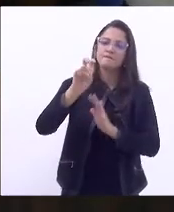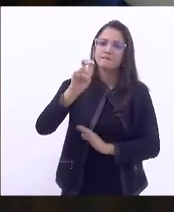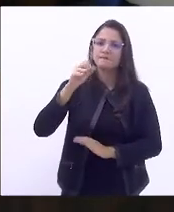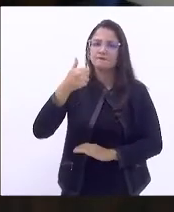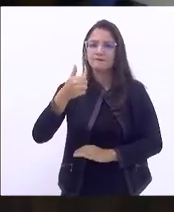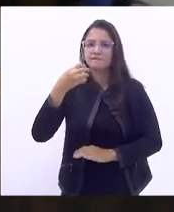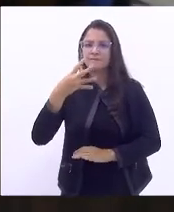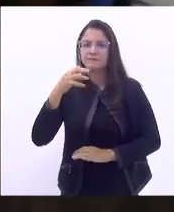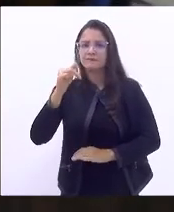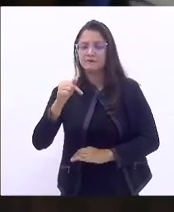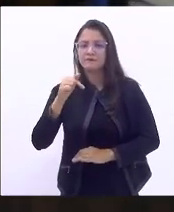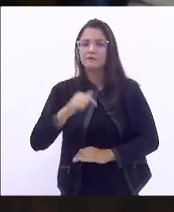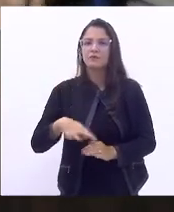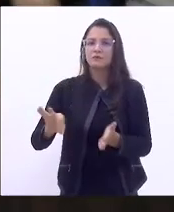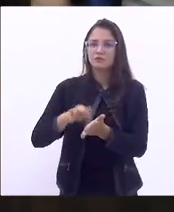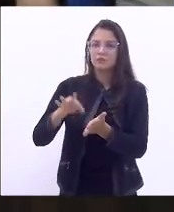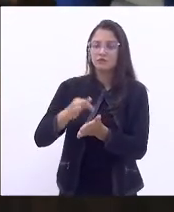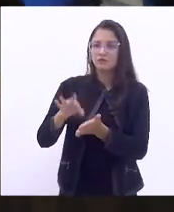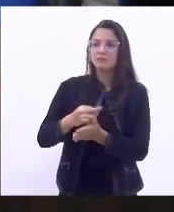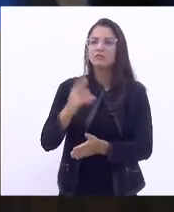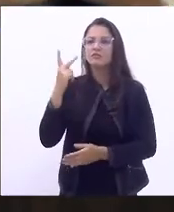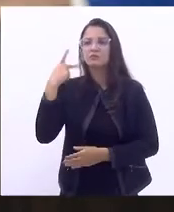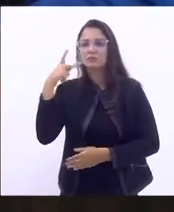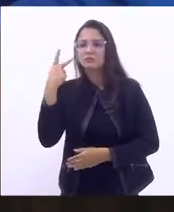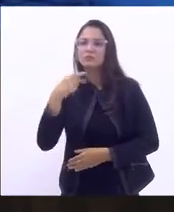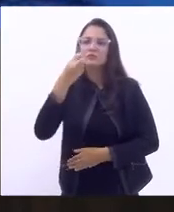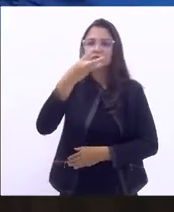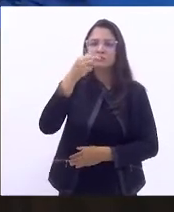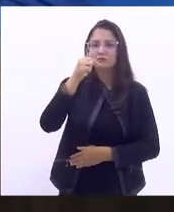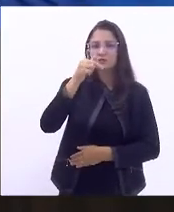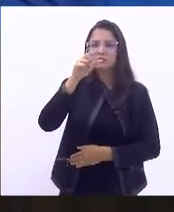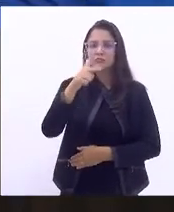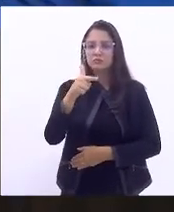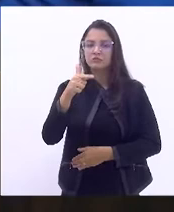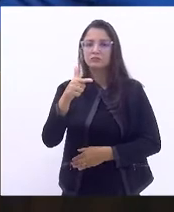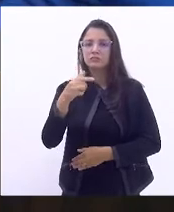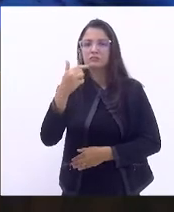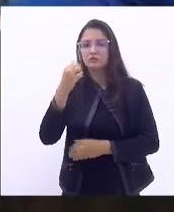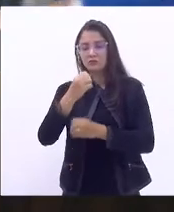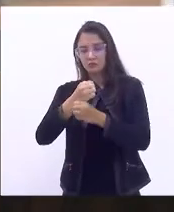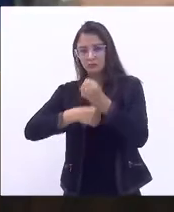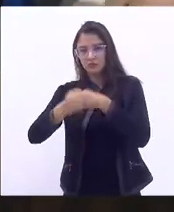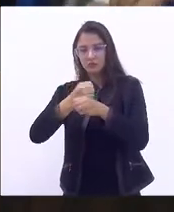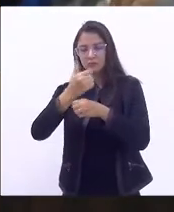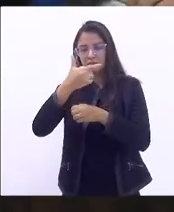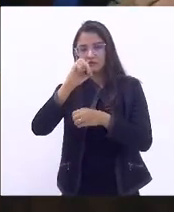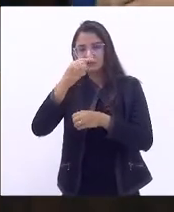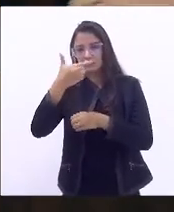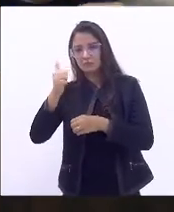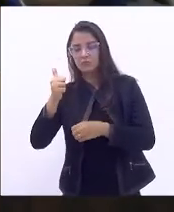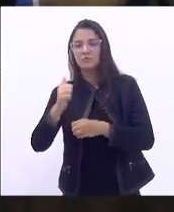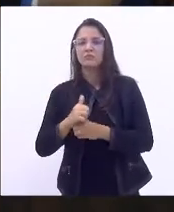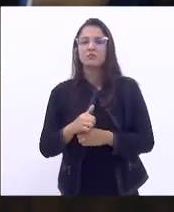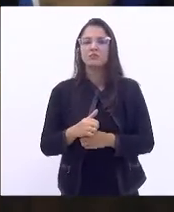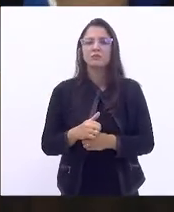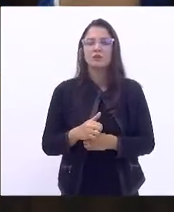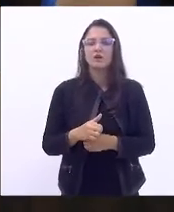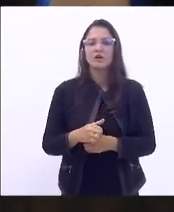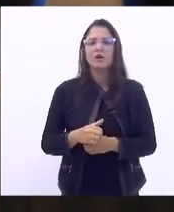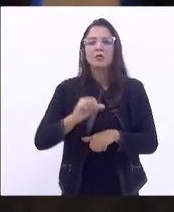Inquérito, resolução 372-21, que modifica a lei 8.890 de 2020, a fim